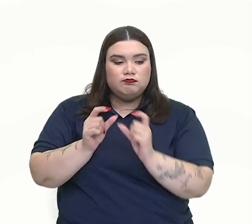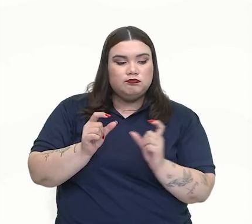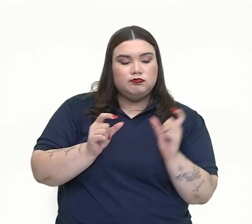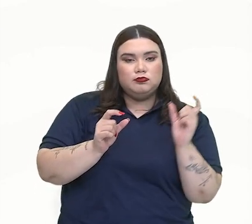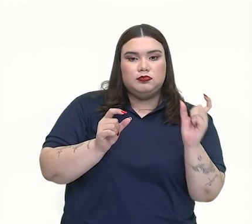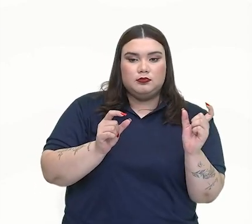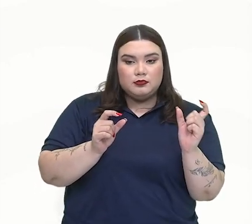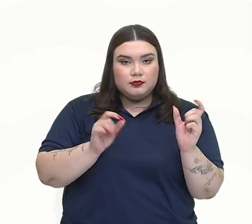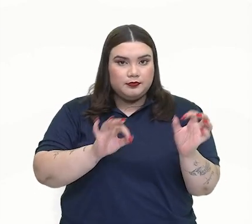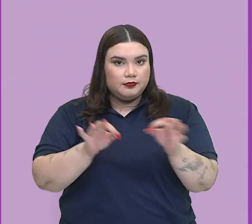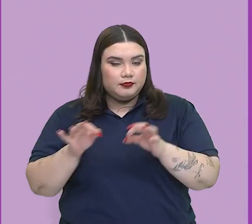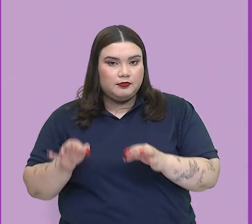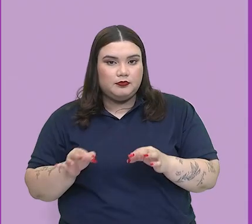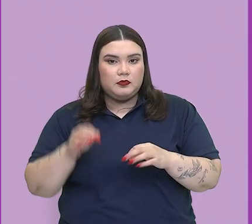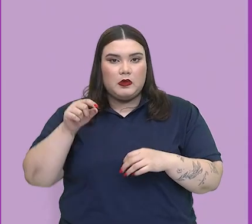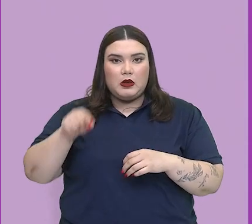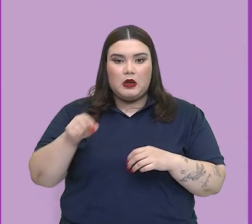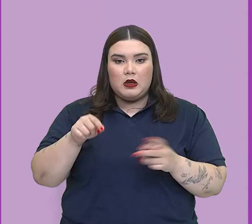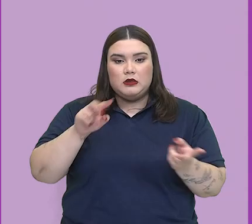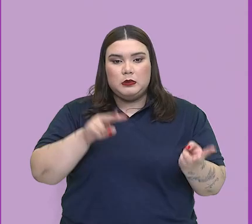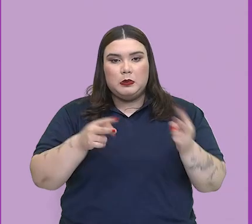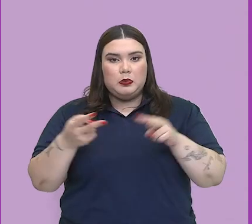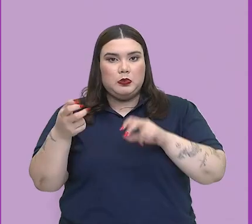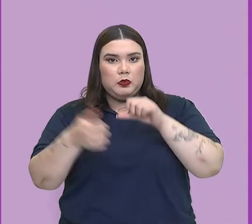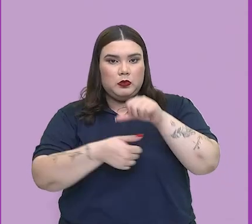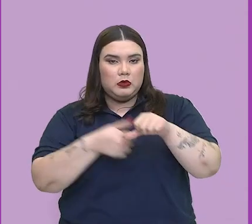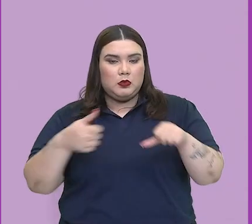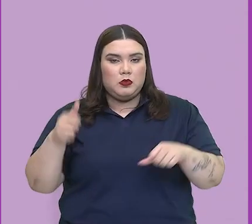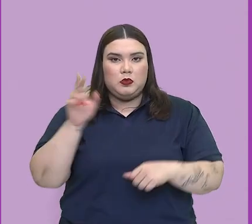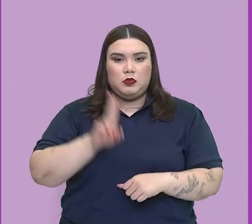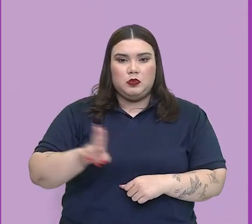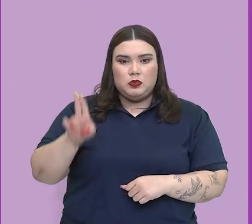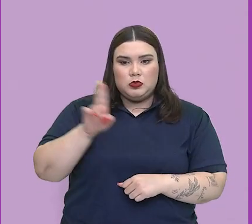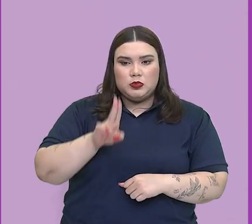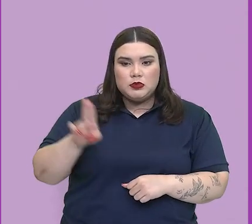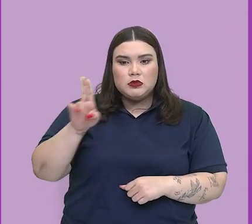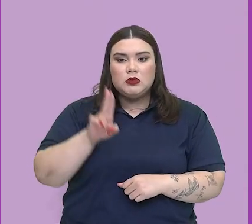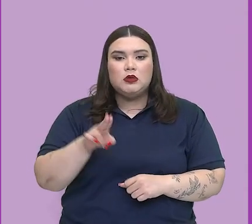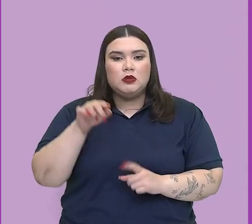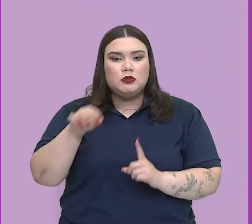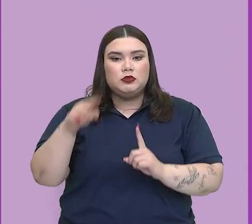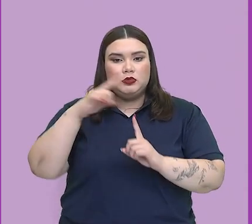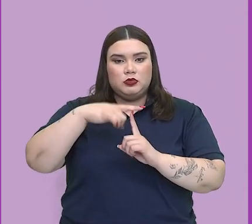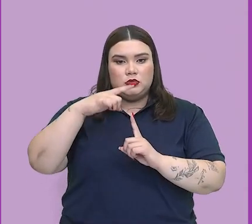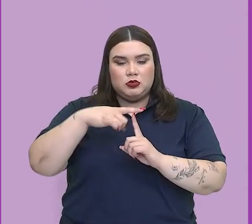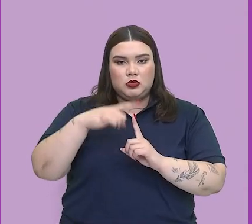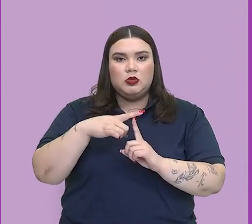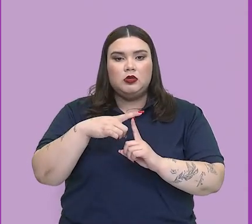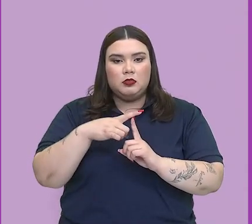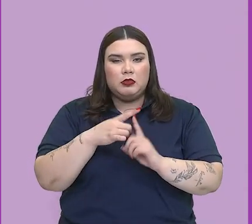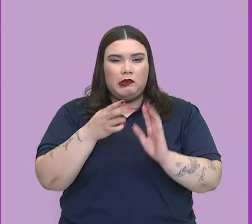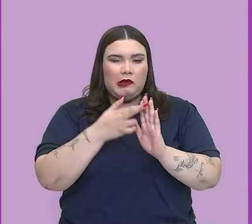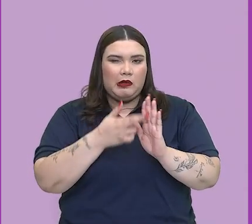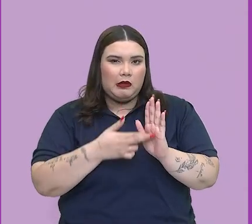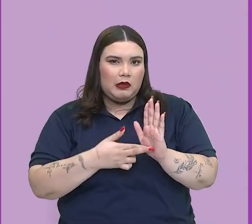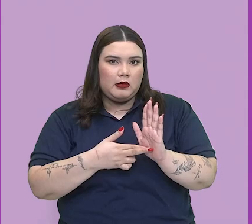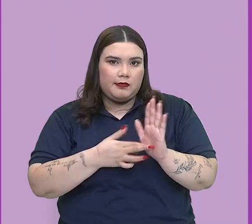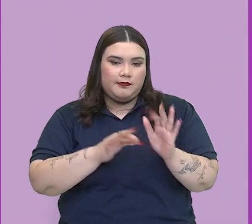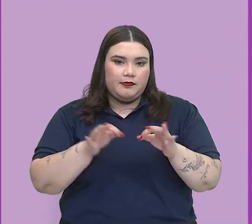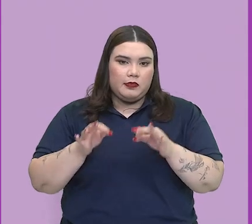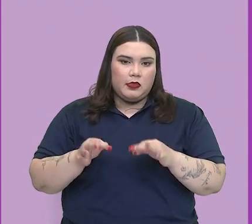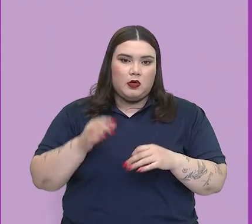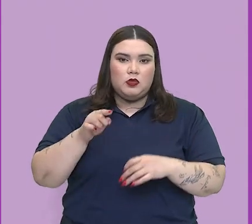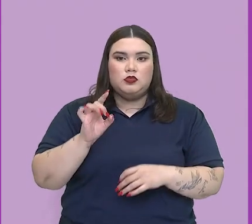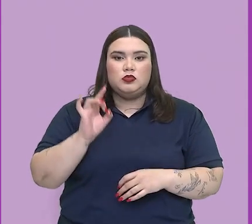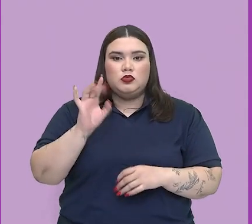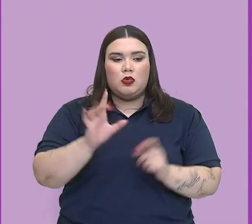conversões, utilizando essa régua de conversão, vamos chamar assim, você apenas vai deslocar a vírgula. Vocês